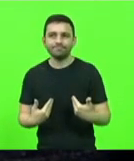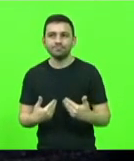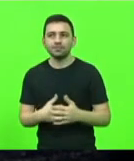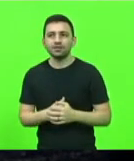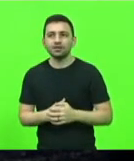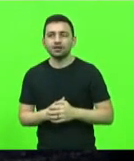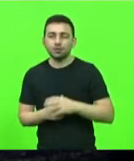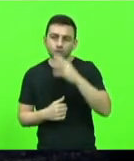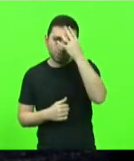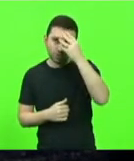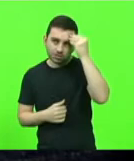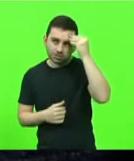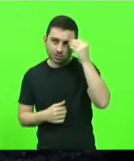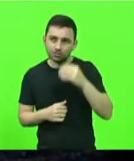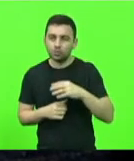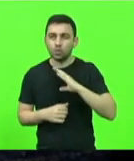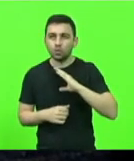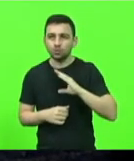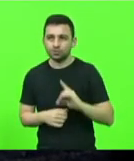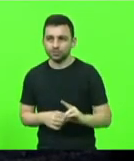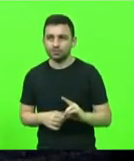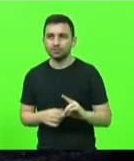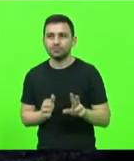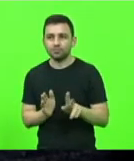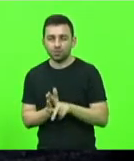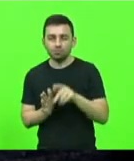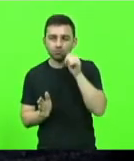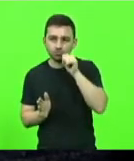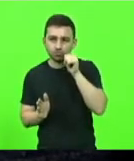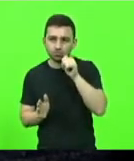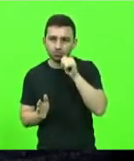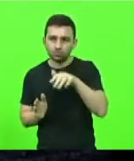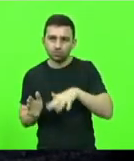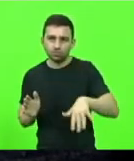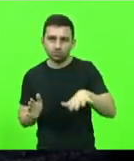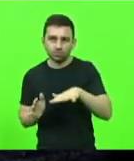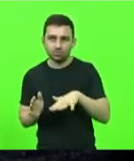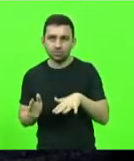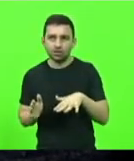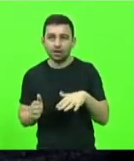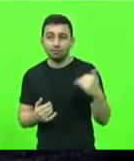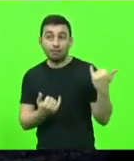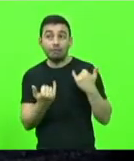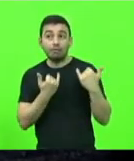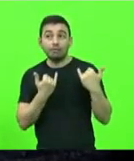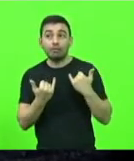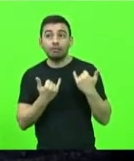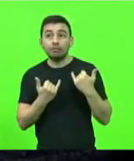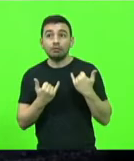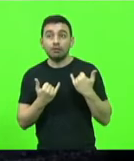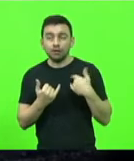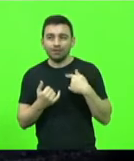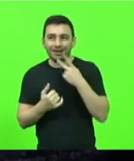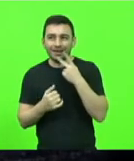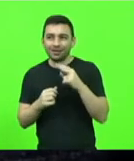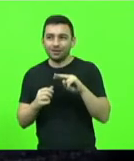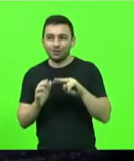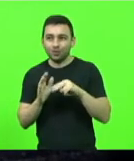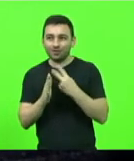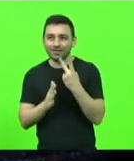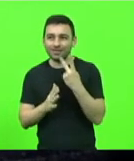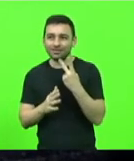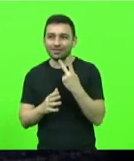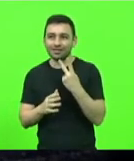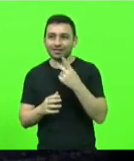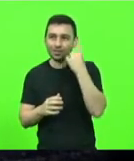Luciane carminatti coordenadora da bancada feminina desculpa no início fui informado agora que citei duas vezes o nome de